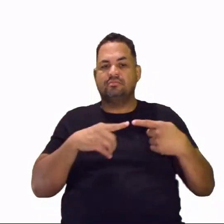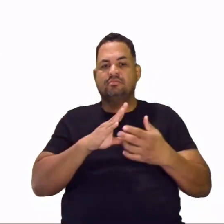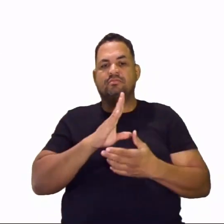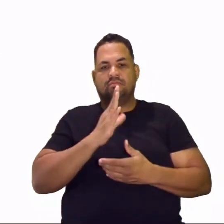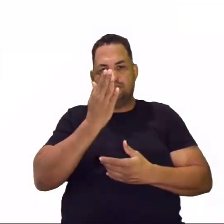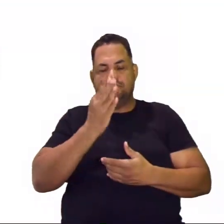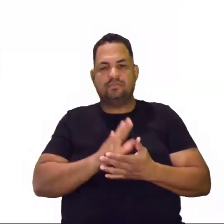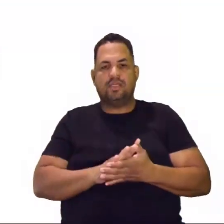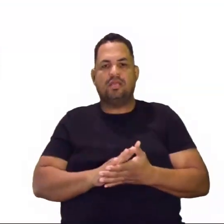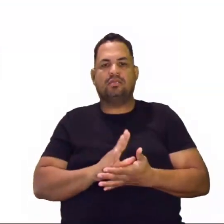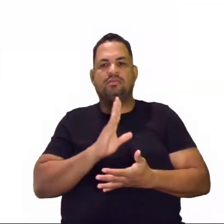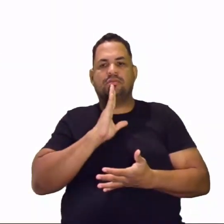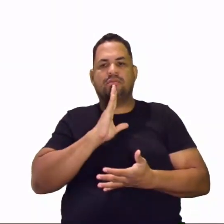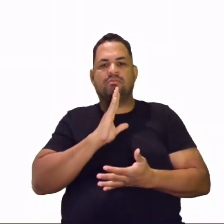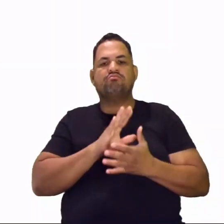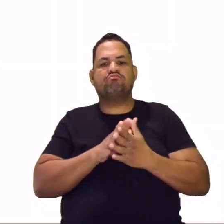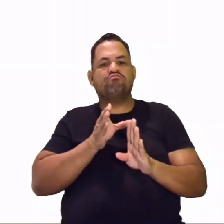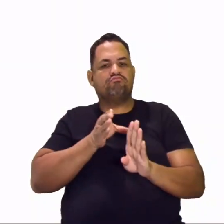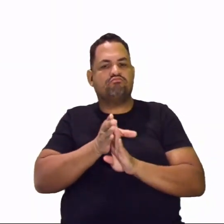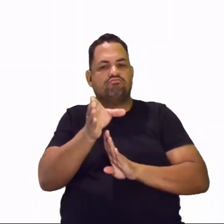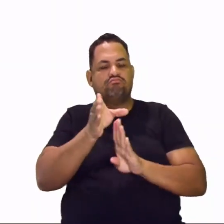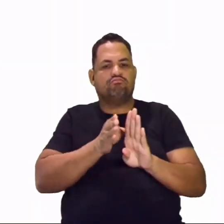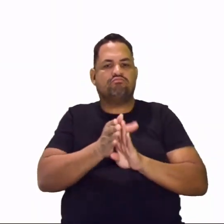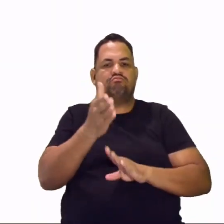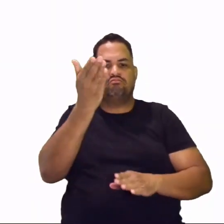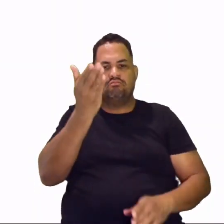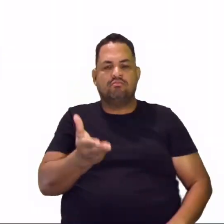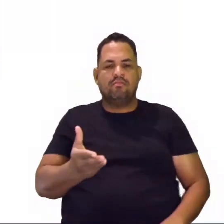a Rosa, eu recomendo, tá?